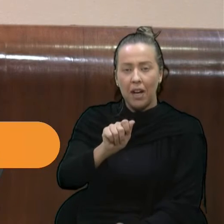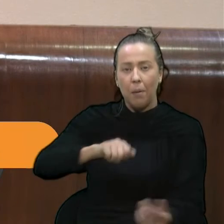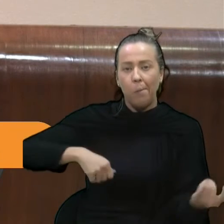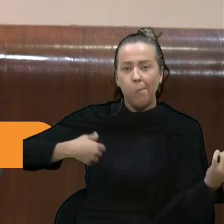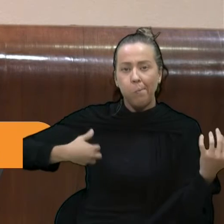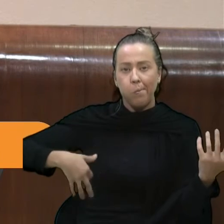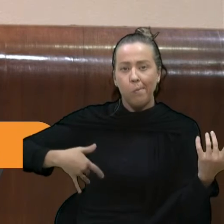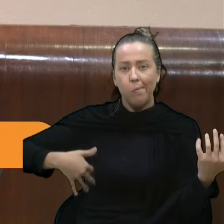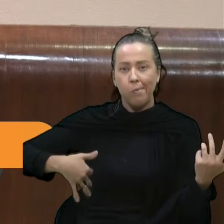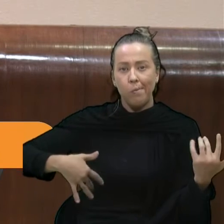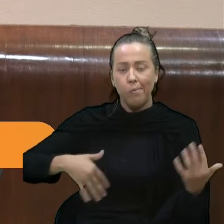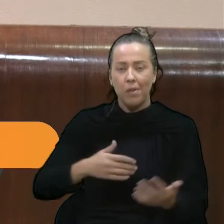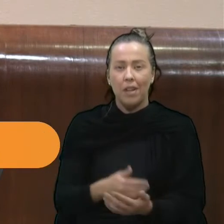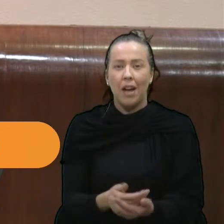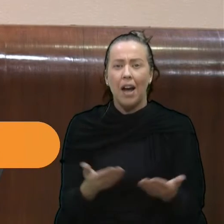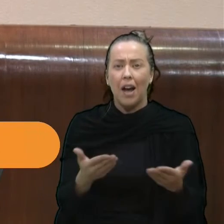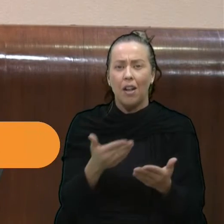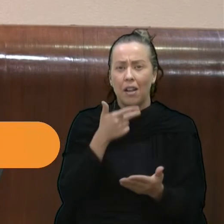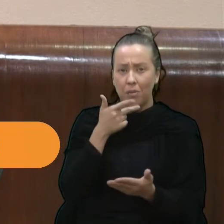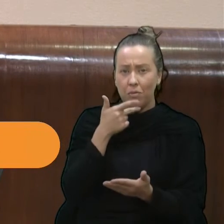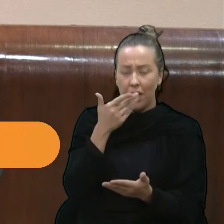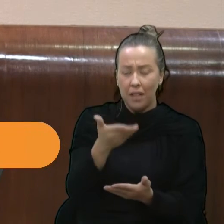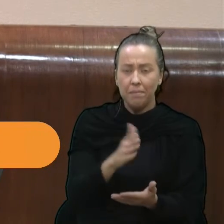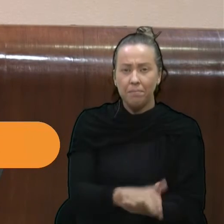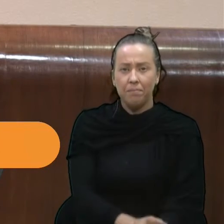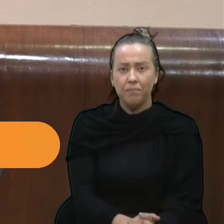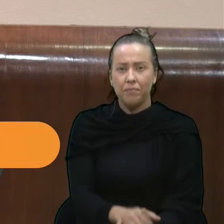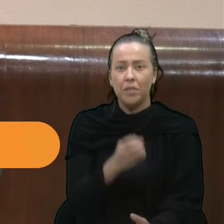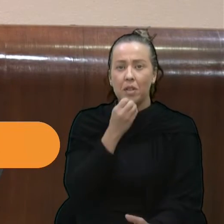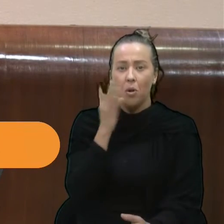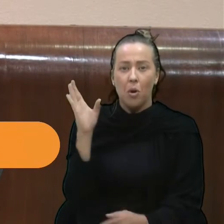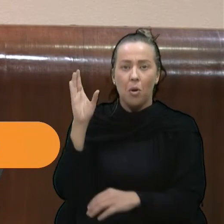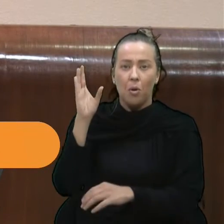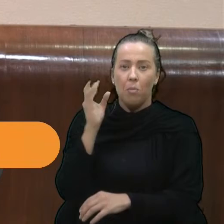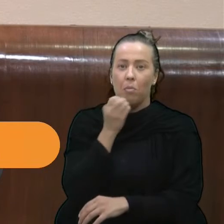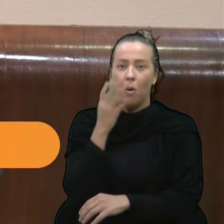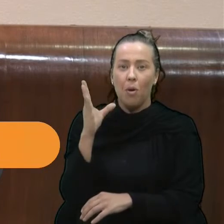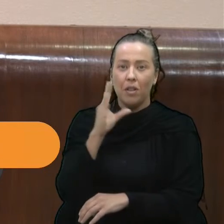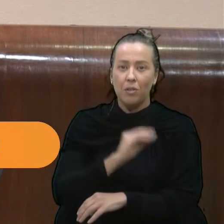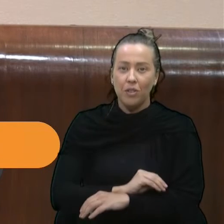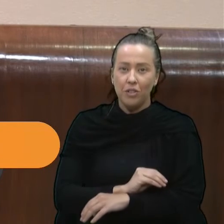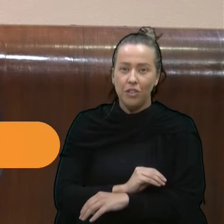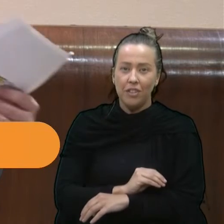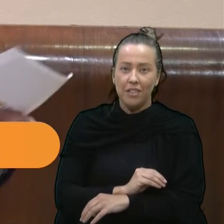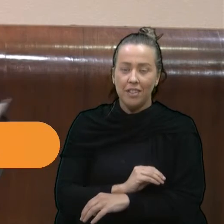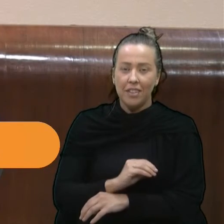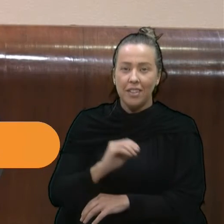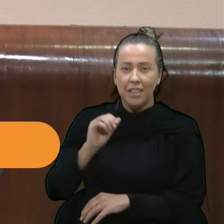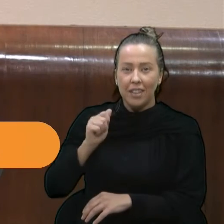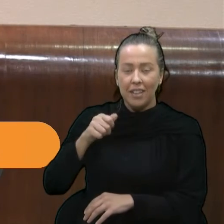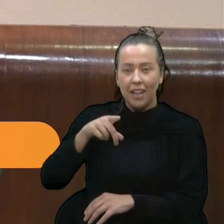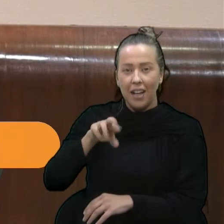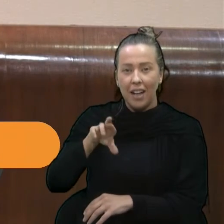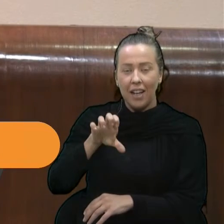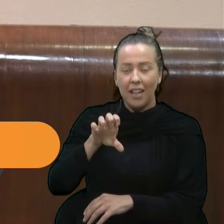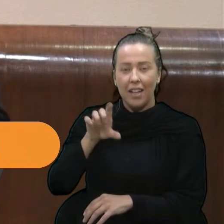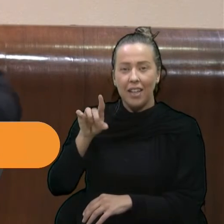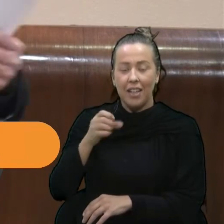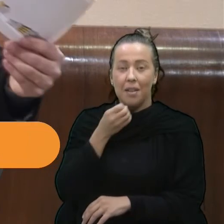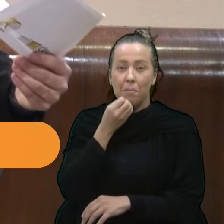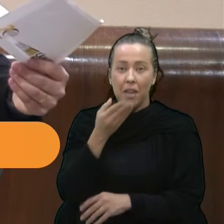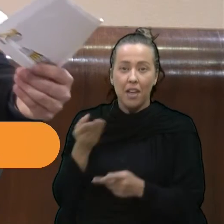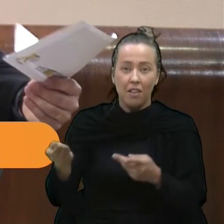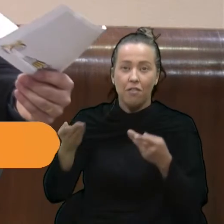6 cordas. Vamos falar com eles? Boa noite, André, sejam bem-vindos aqui à Câmara de Vereadores de Caxias do